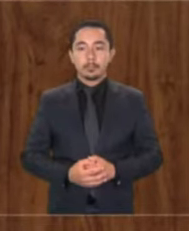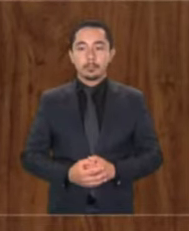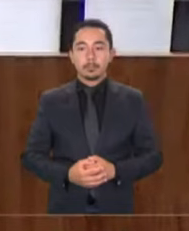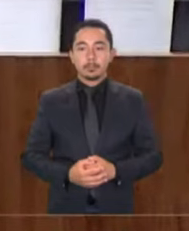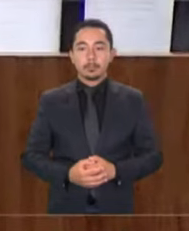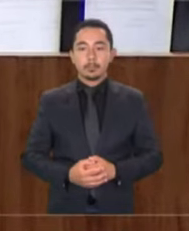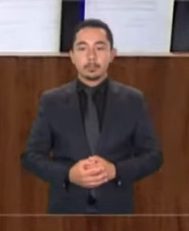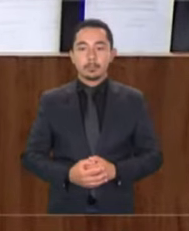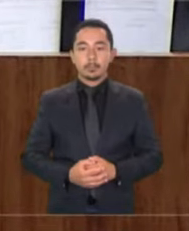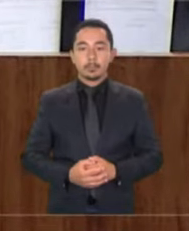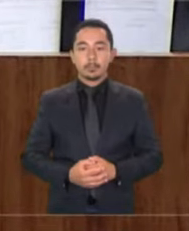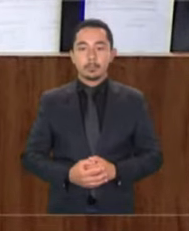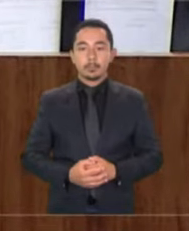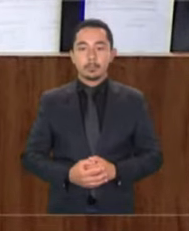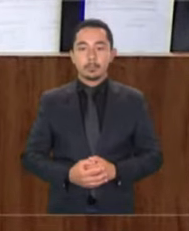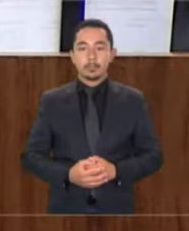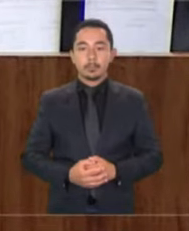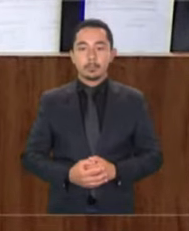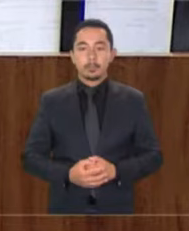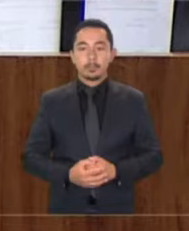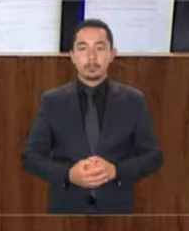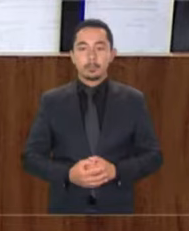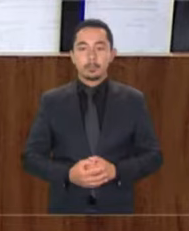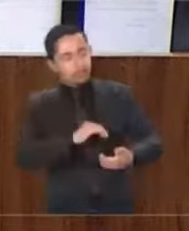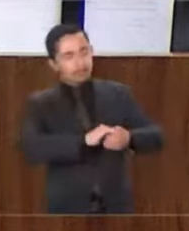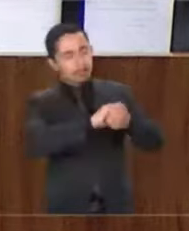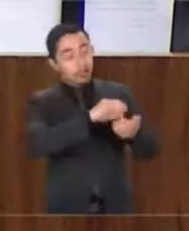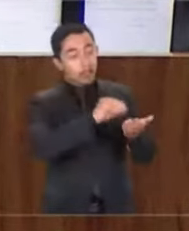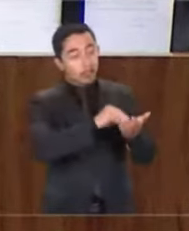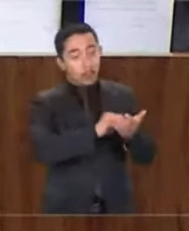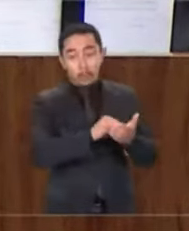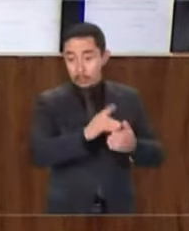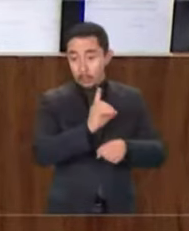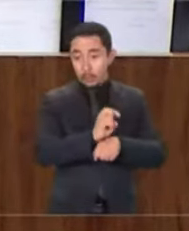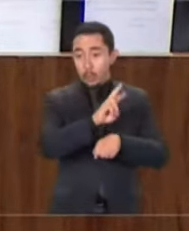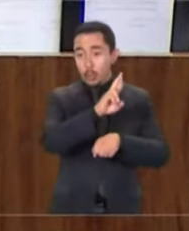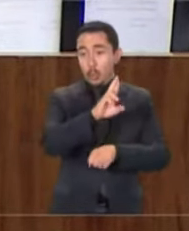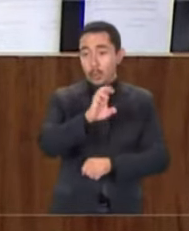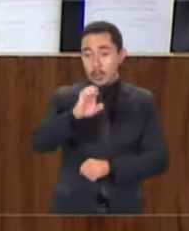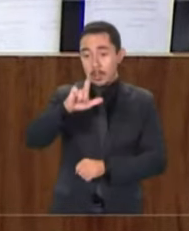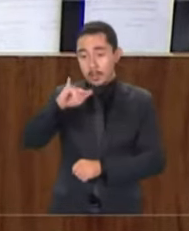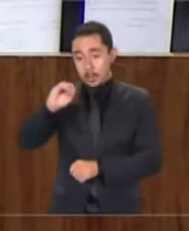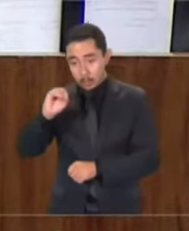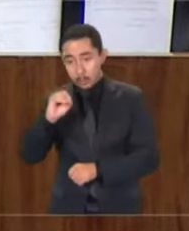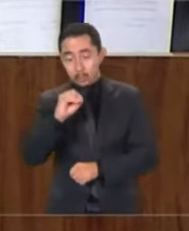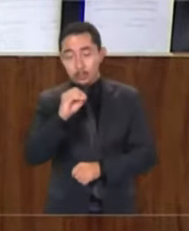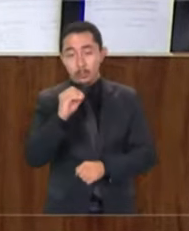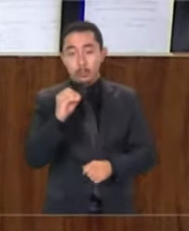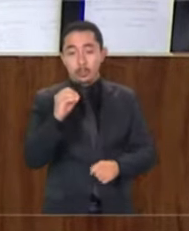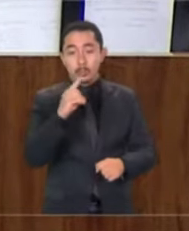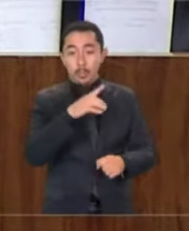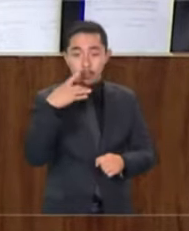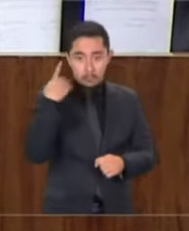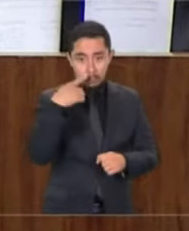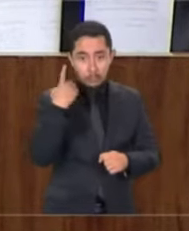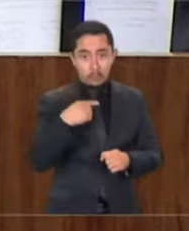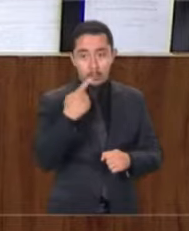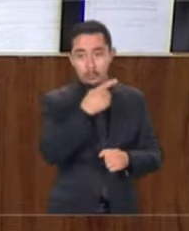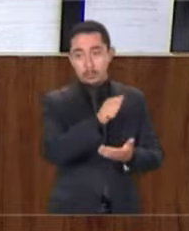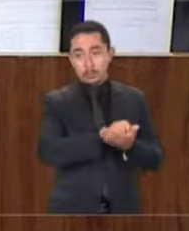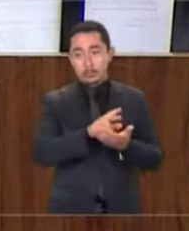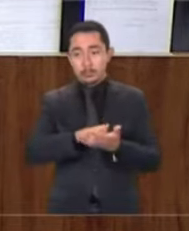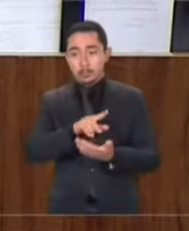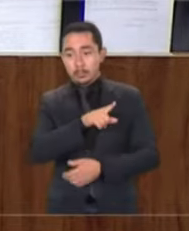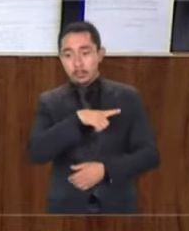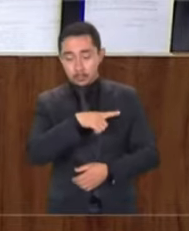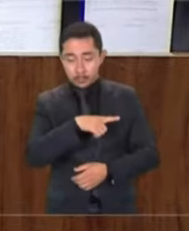Eu deixei de cumprir o doutor Hélio da Silveira, advogado dos agravados, que estava presente na